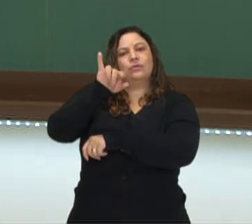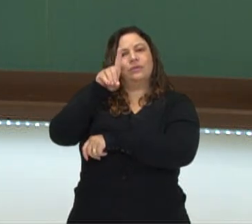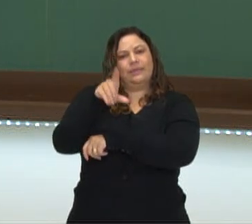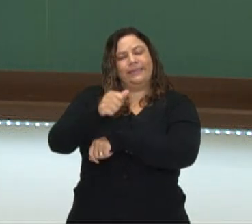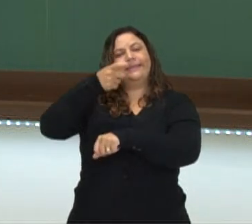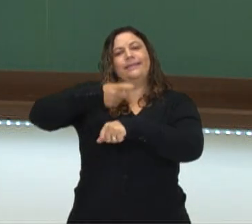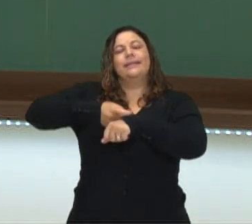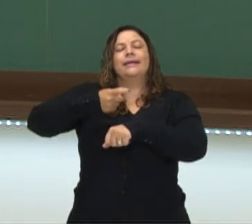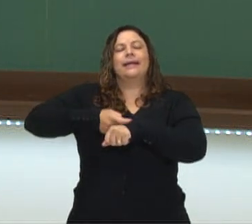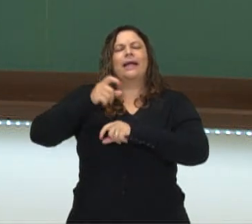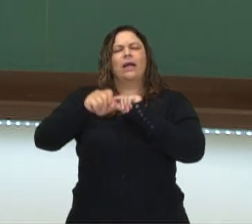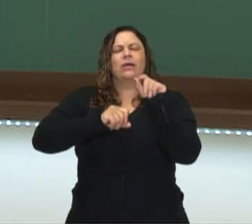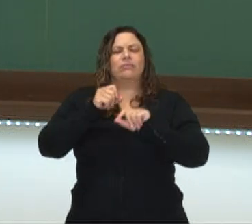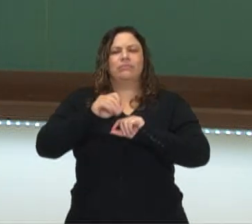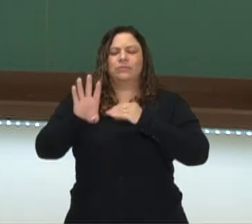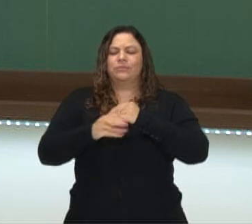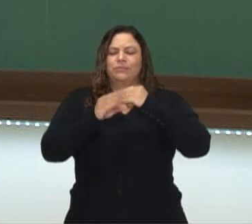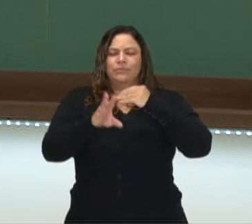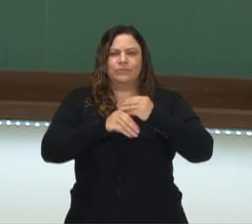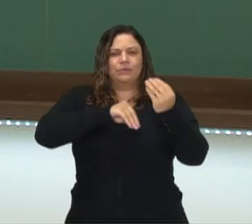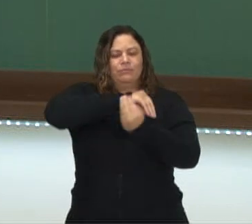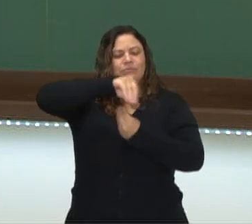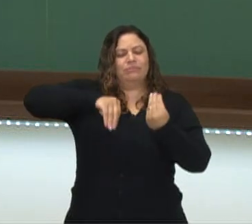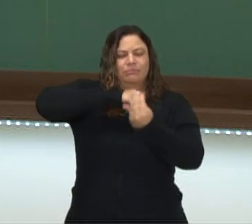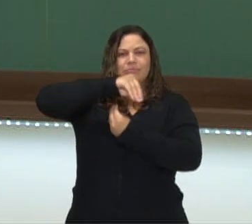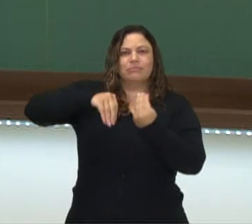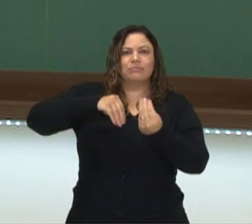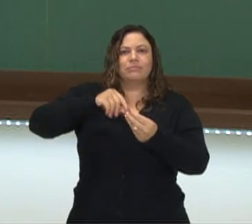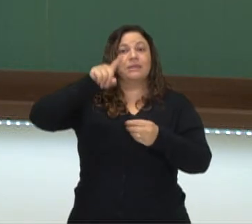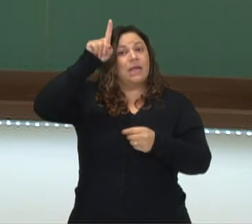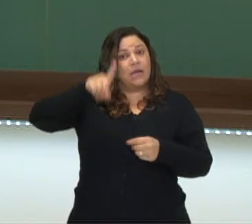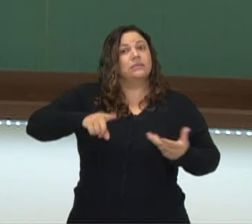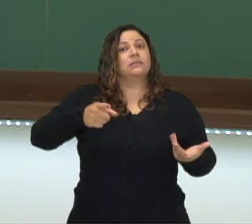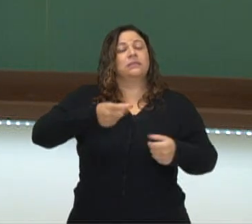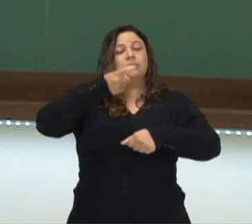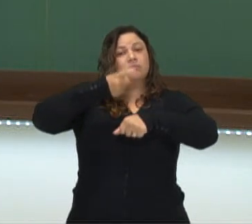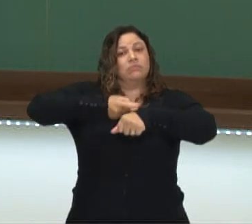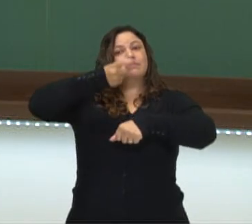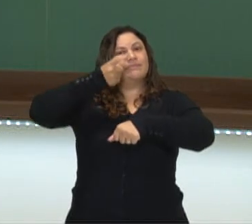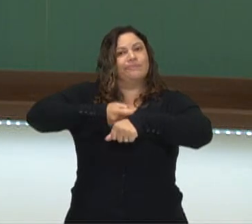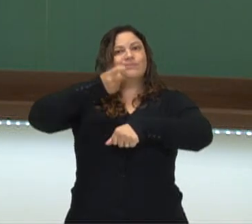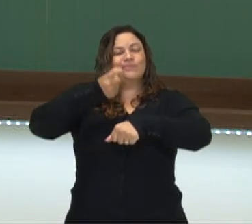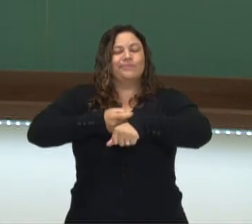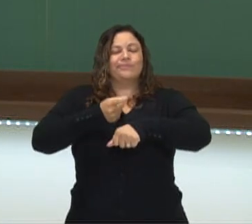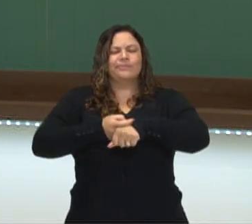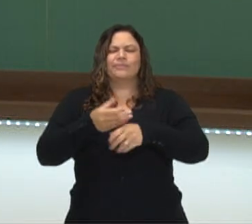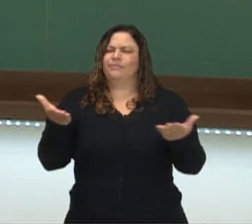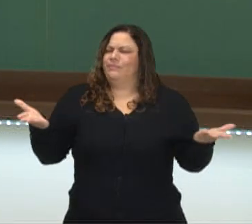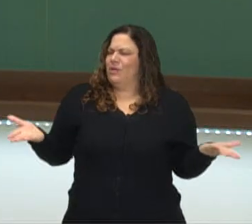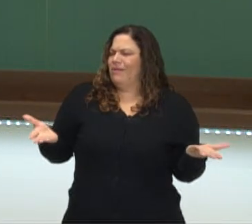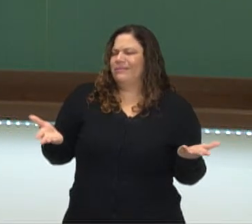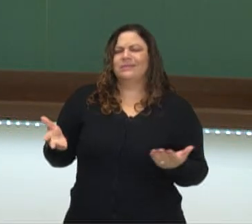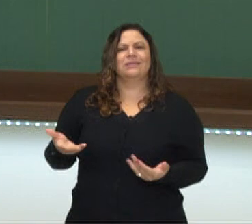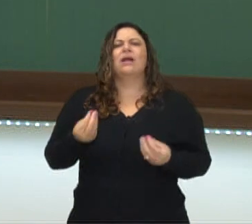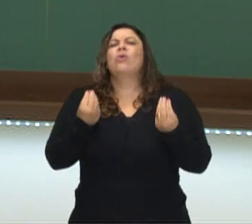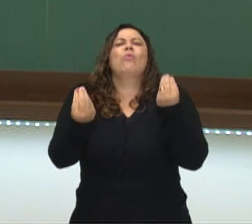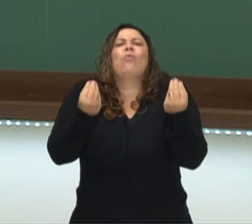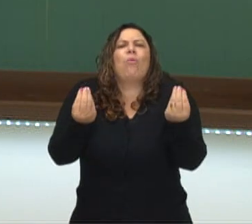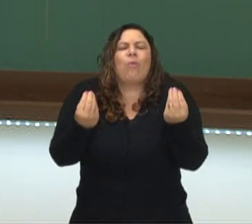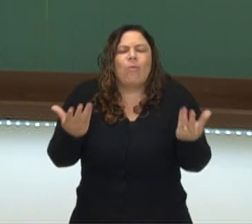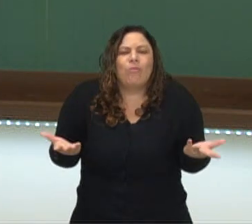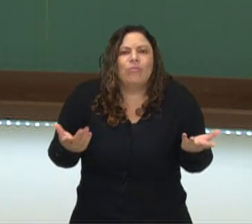para vocês, eu quero falar para vocês, eu já disse e quero frisar. Poderia ser um soluto líquido também, que a